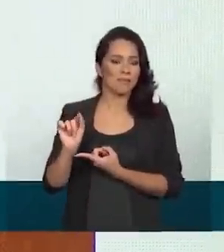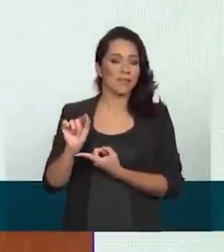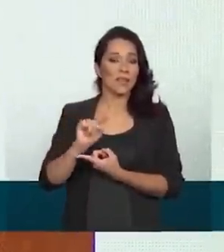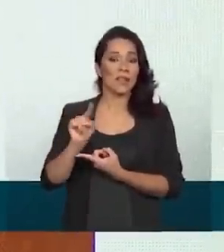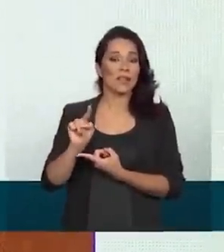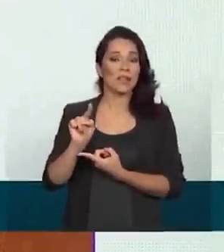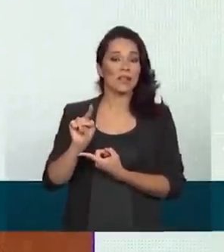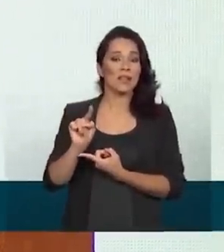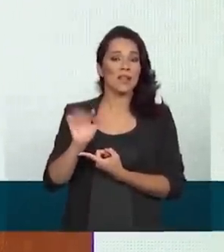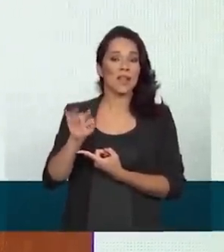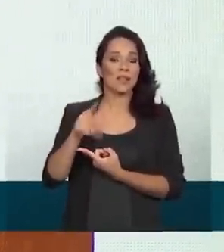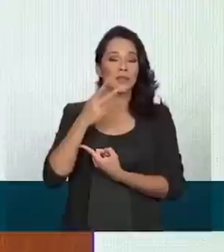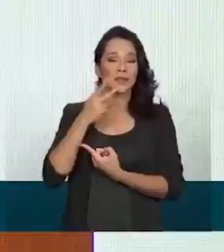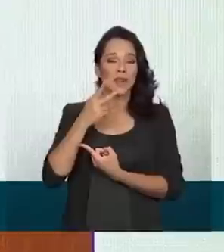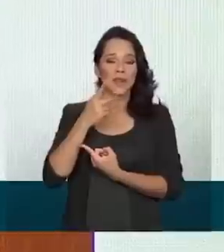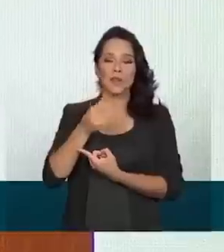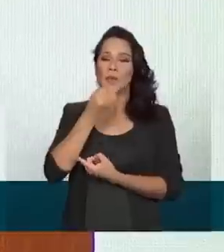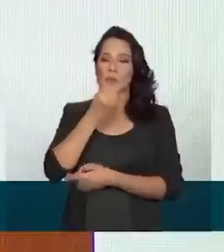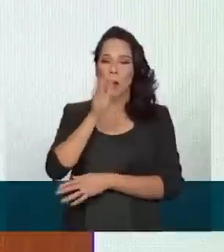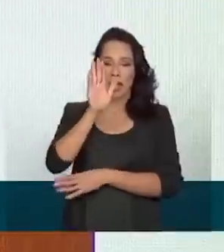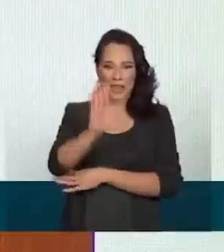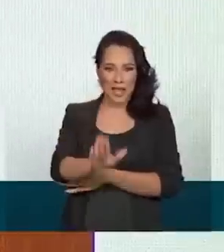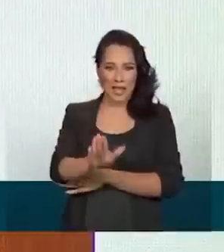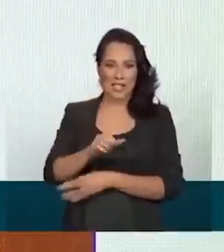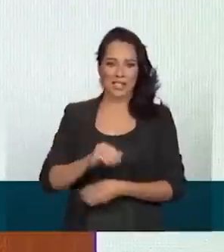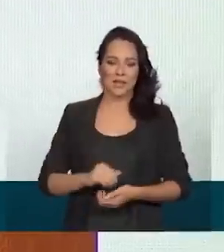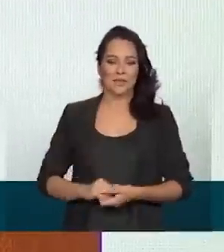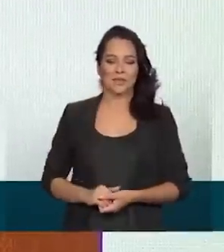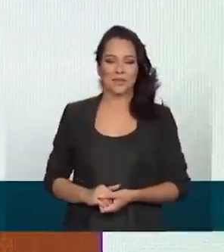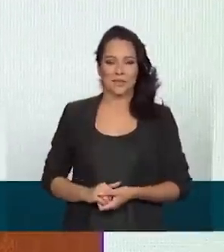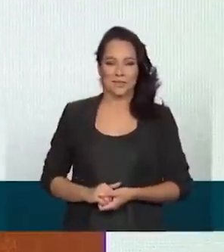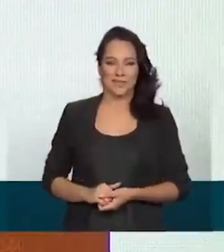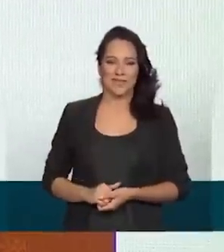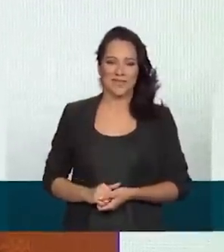Zané Caruca, eu estou falando boa tarde.